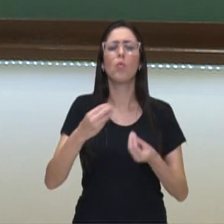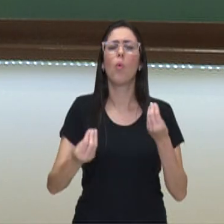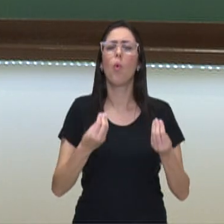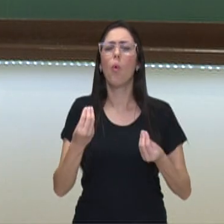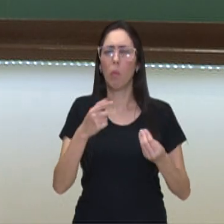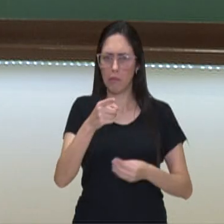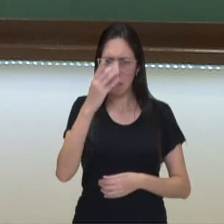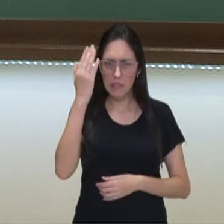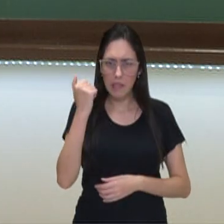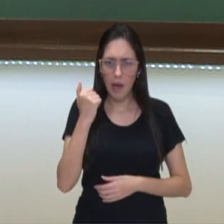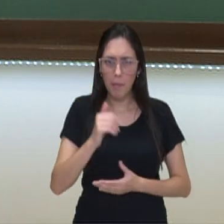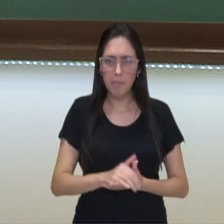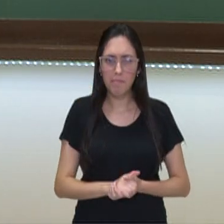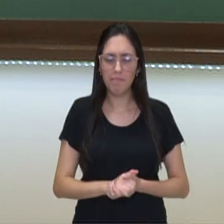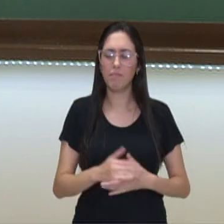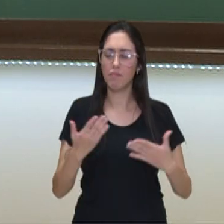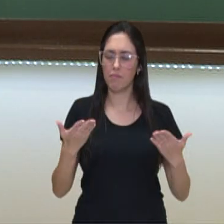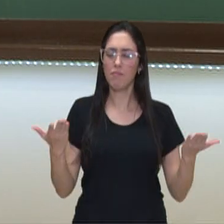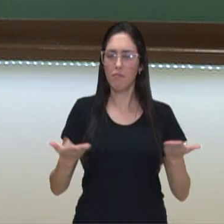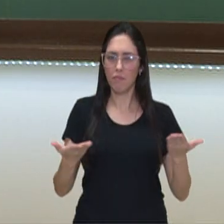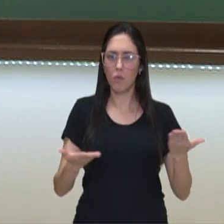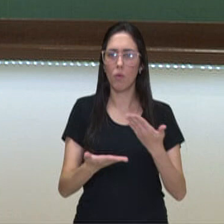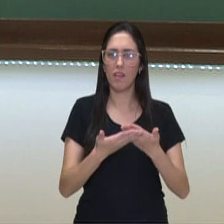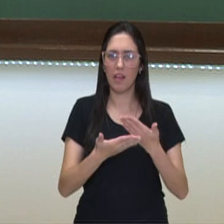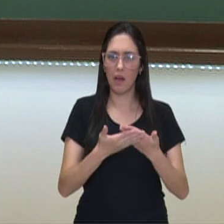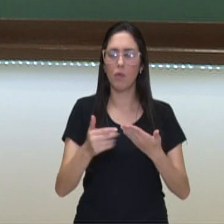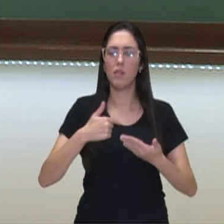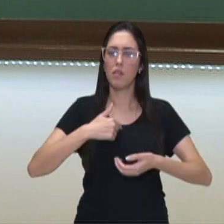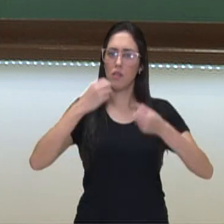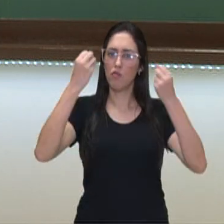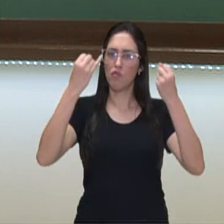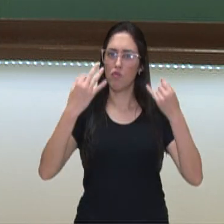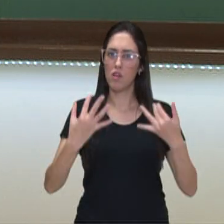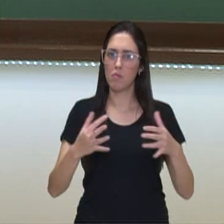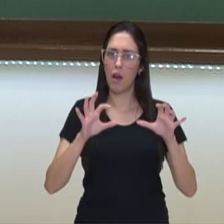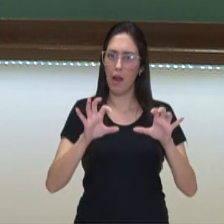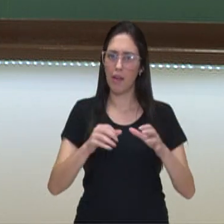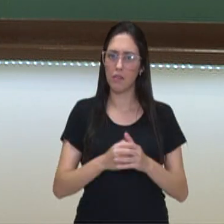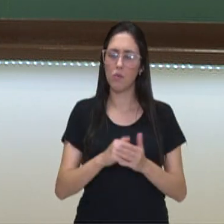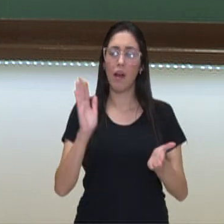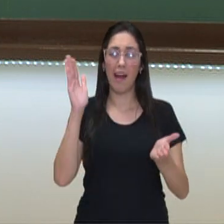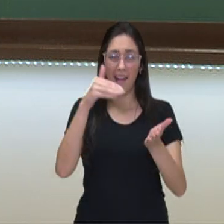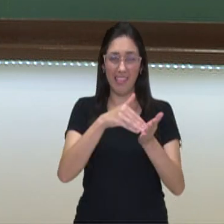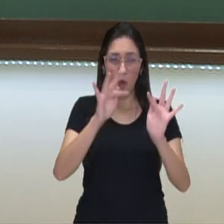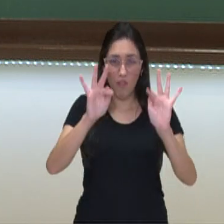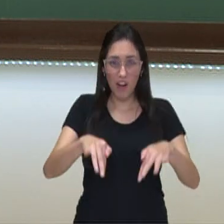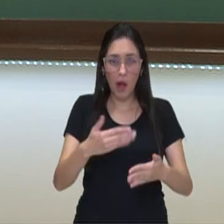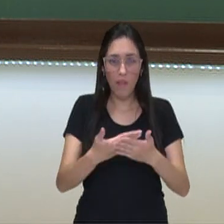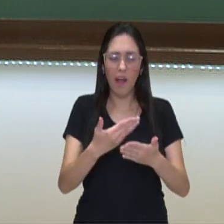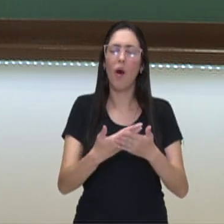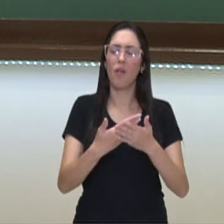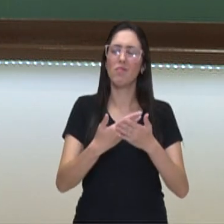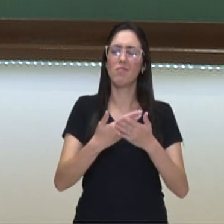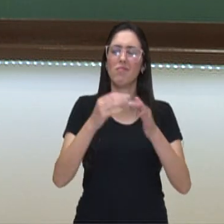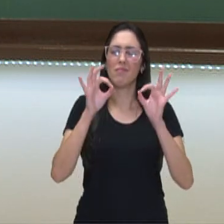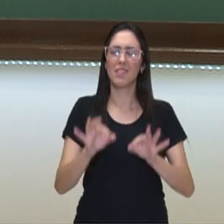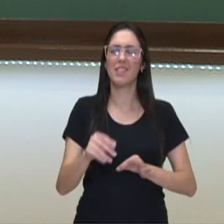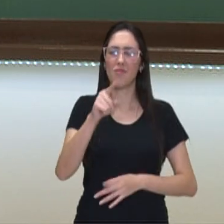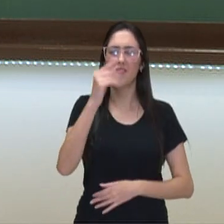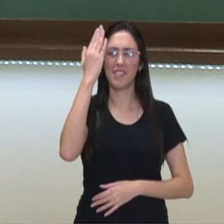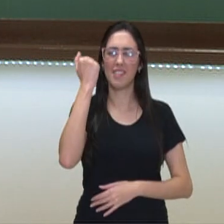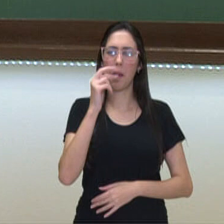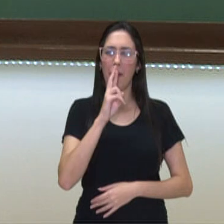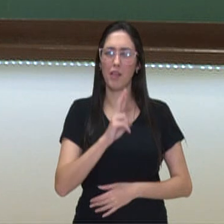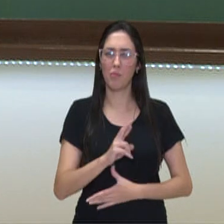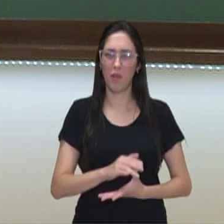dizer? Bom, durante essa aula, nós vamos decorrer sobre esse assunto e até o final eu tenho certeza que você vai saber responder essas duas